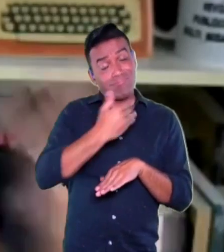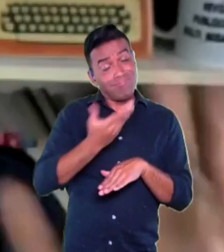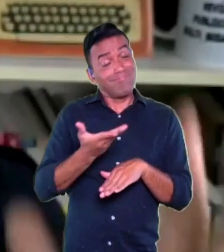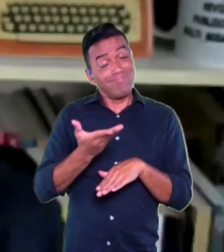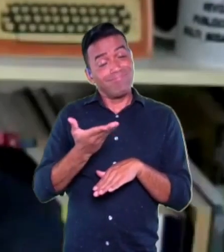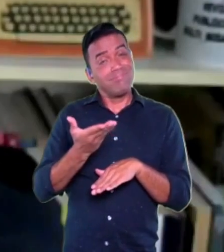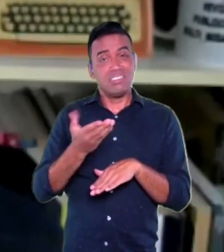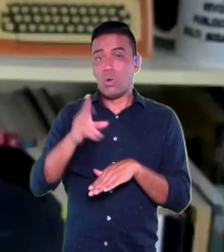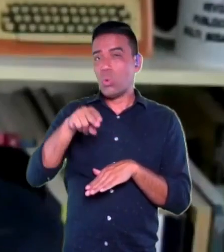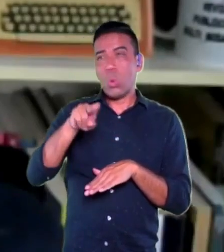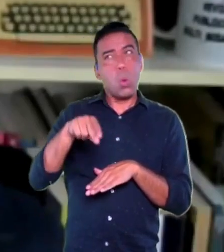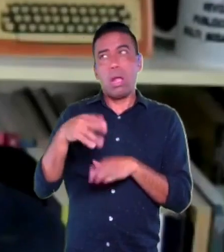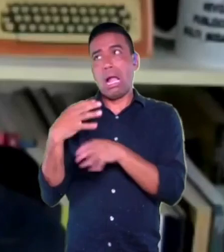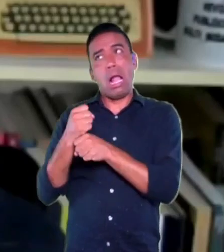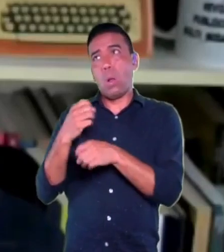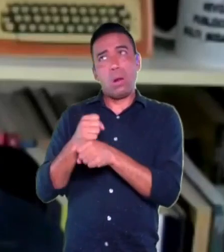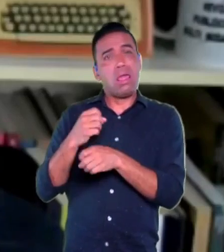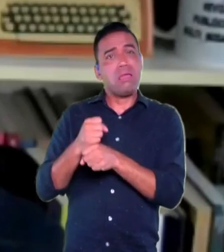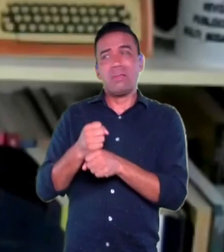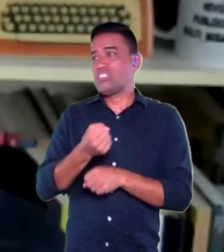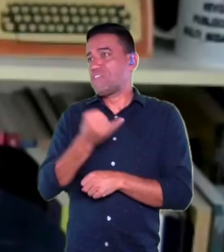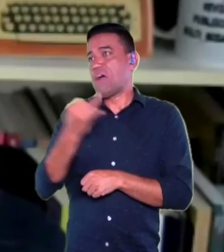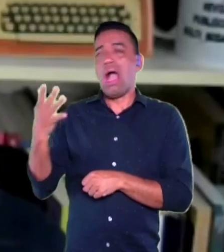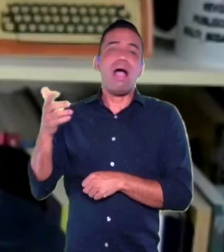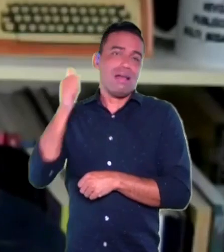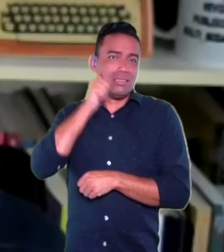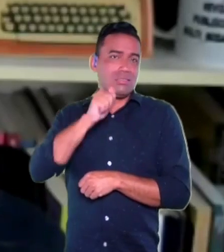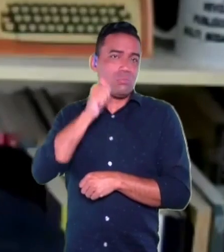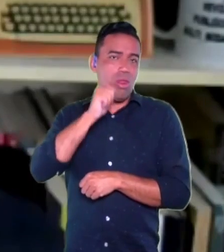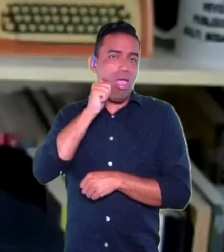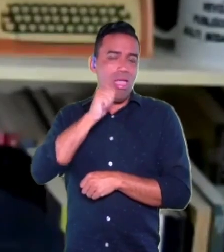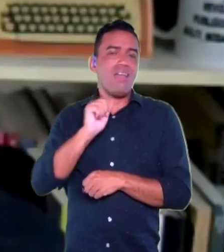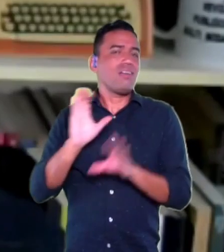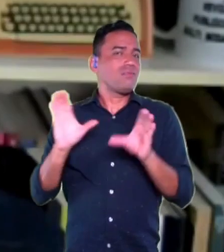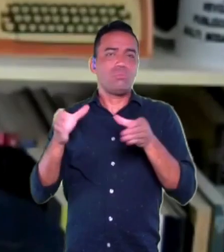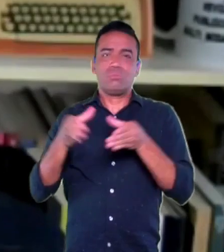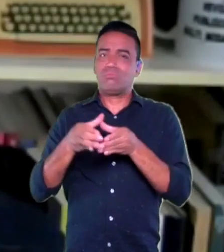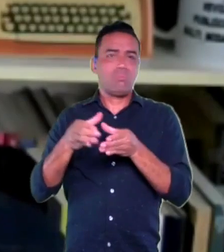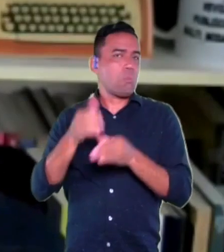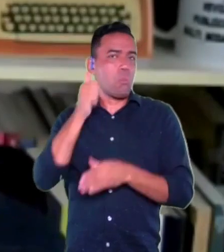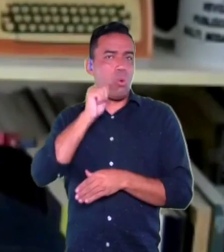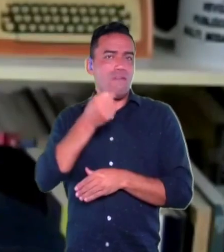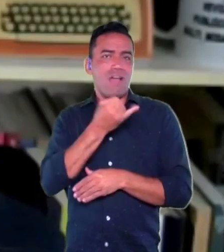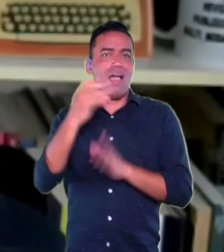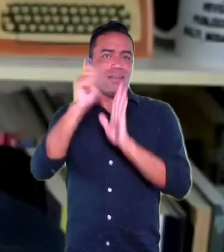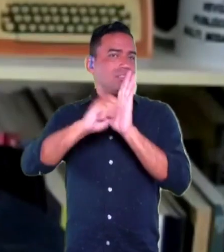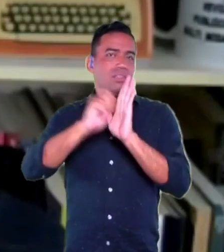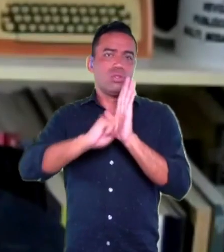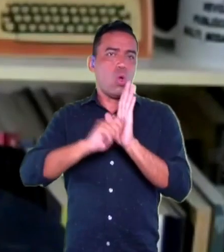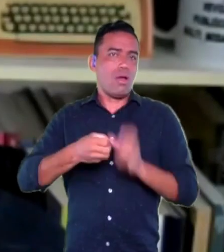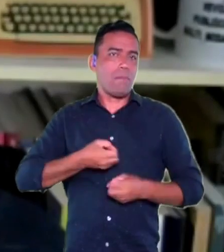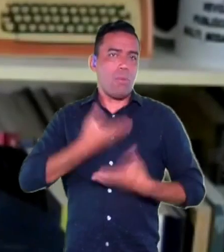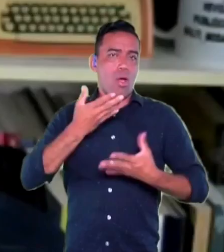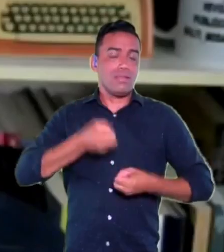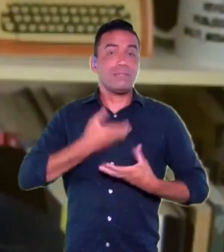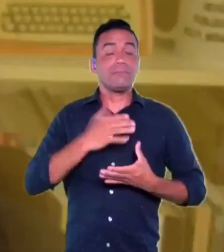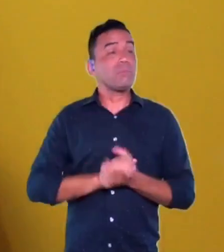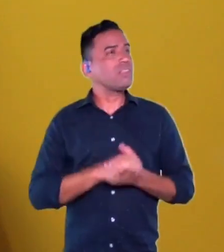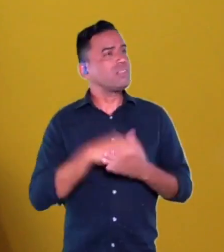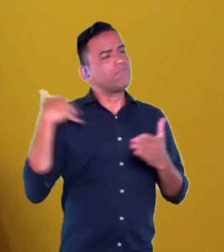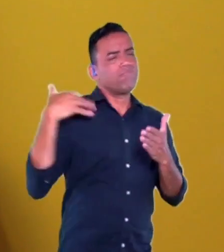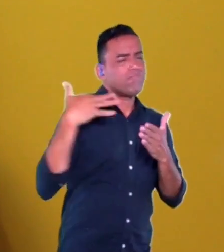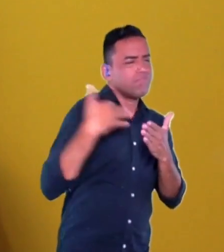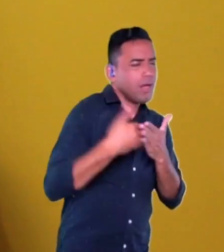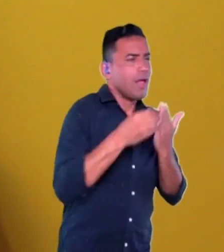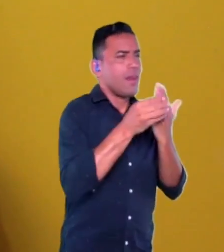Eu nunca fiz essa conta, mas tinha muitas. Essa coleção teve várias poetas. E de lá para cá, desde o primeiro livro,